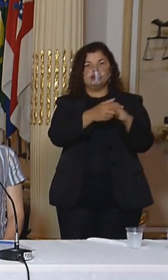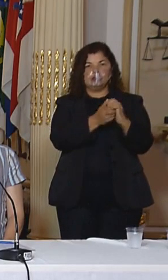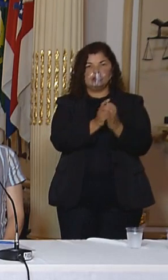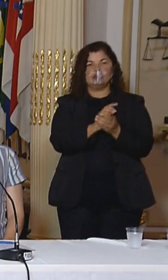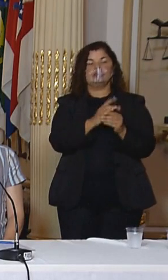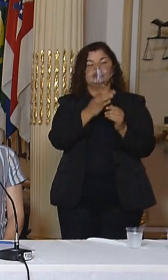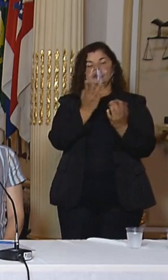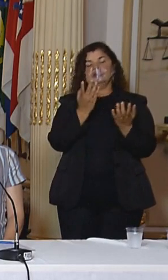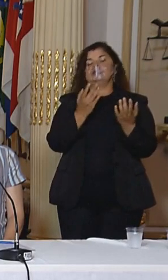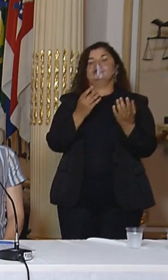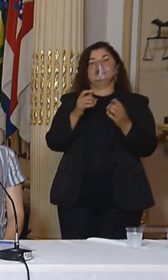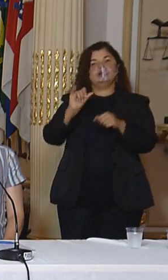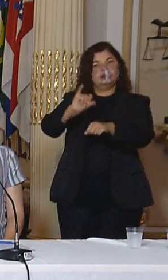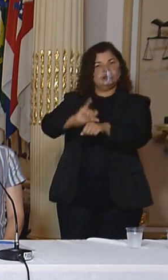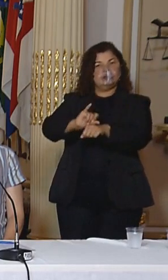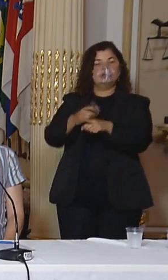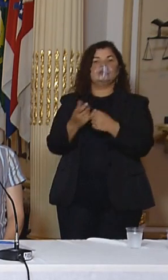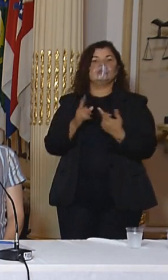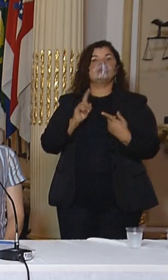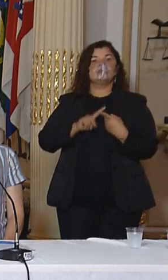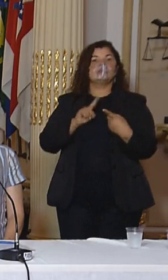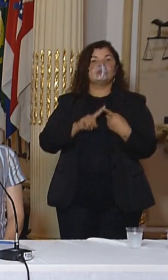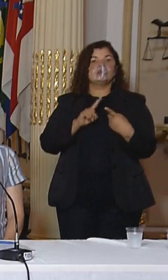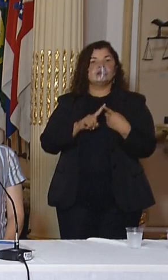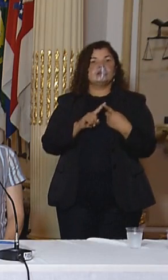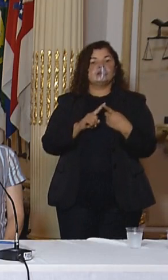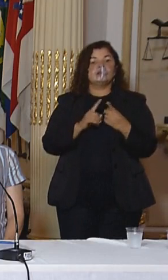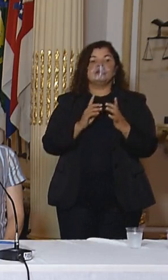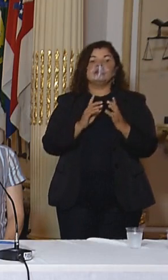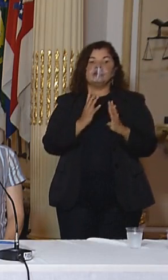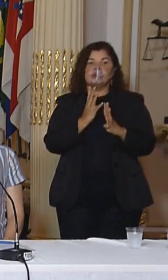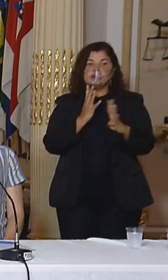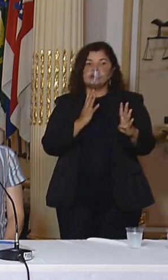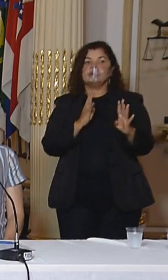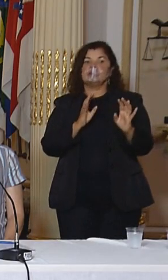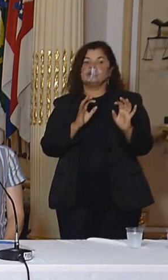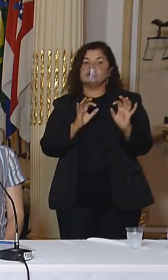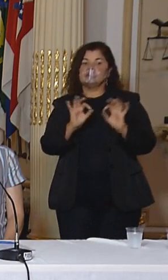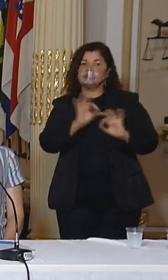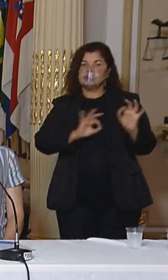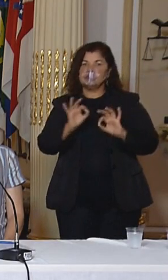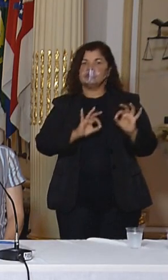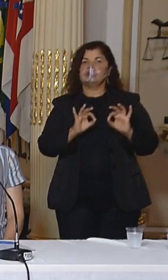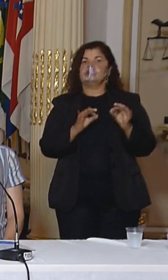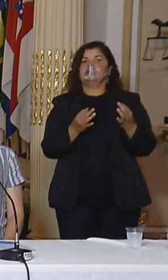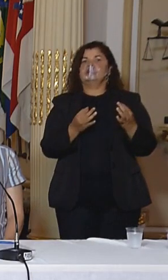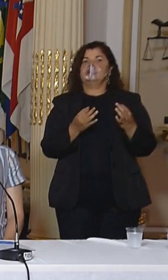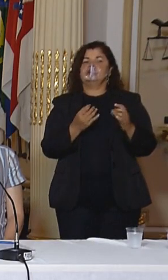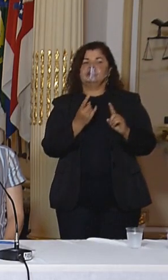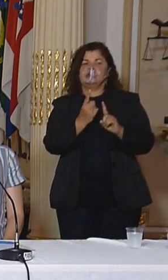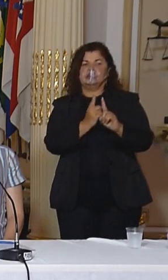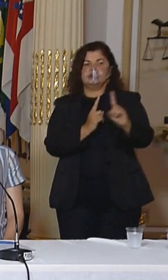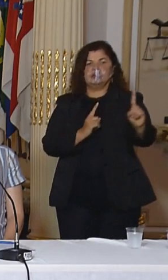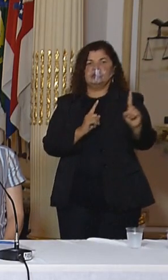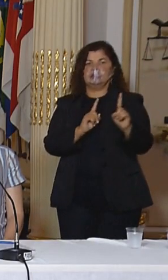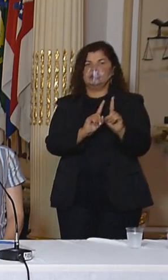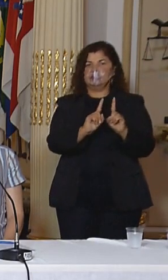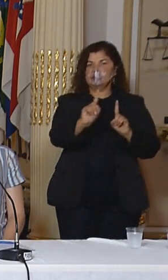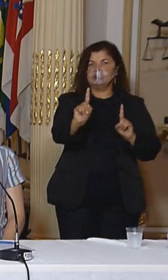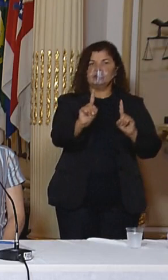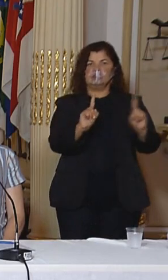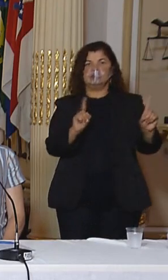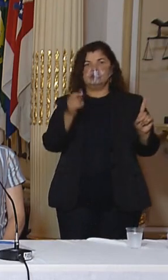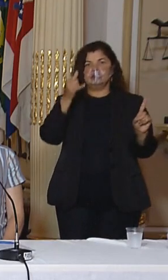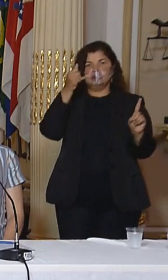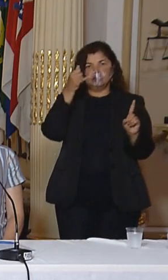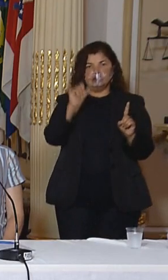dos clientes, e fazer um retorno ordenado, com muito distanciamento social, com